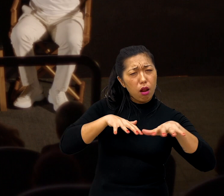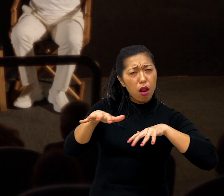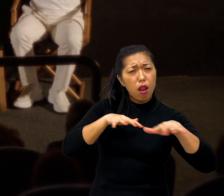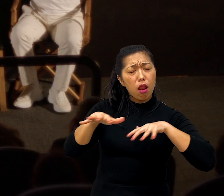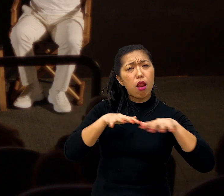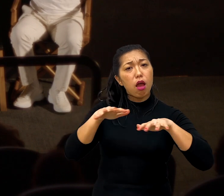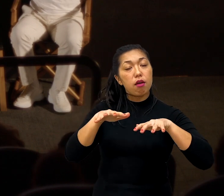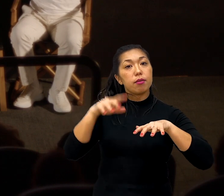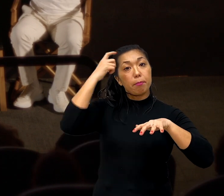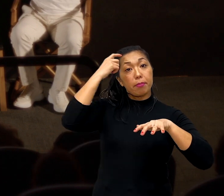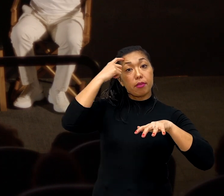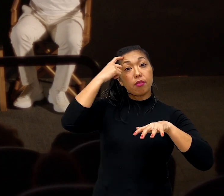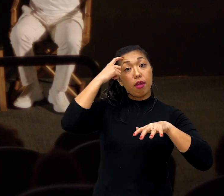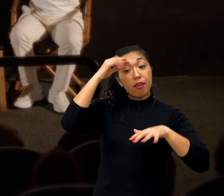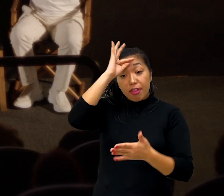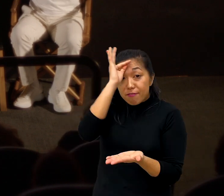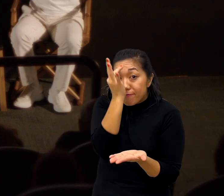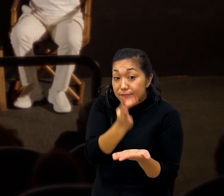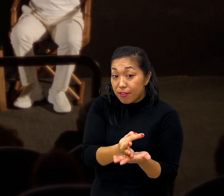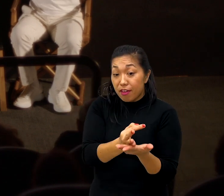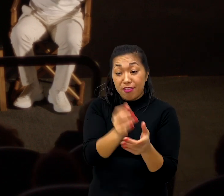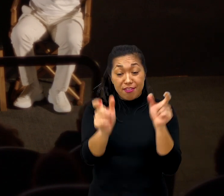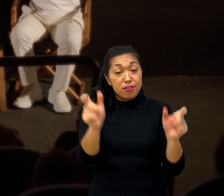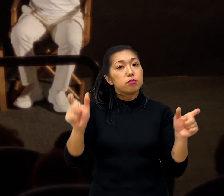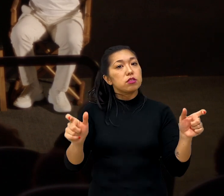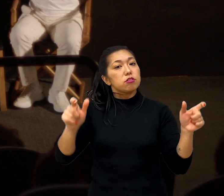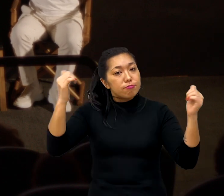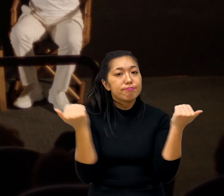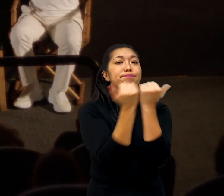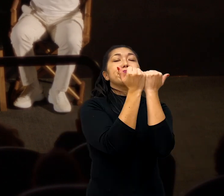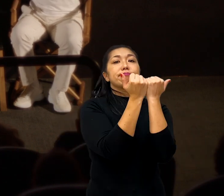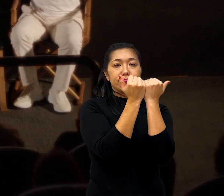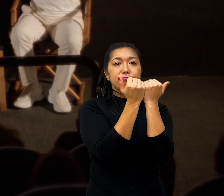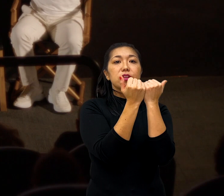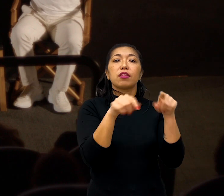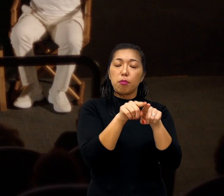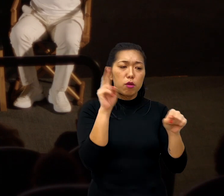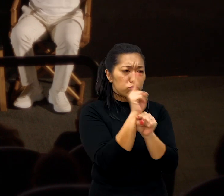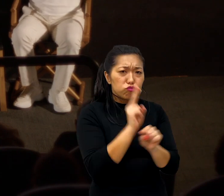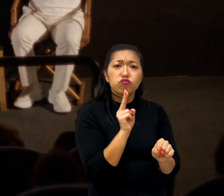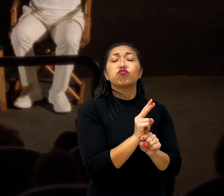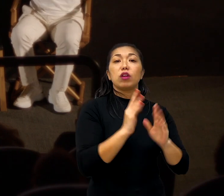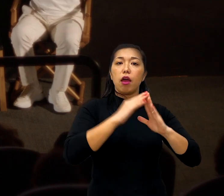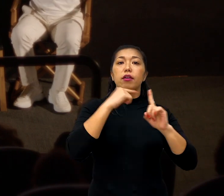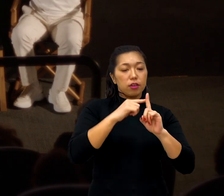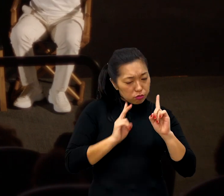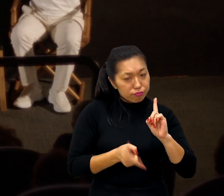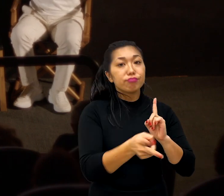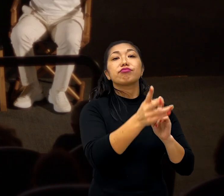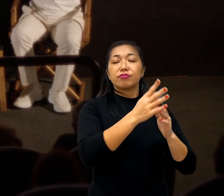movimentando a partir de uma ideia da fé das pessoas, a gente conseguiu proteger e recuperou a igreja, e ela está lá até